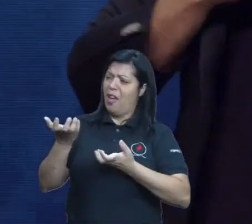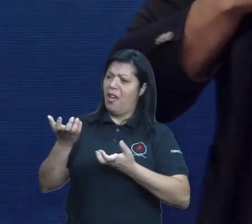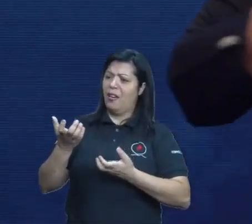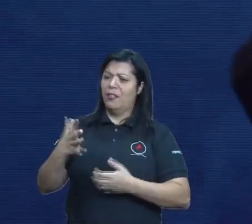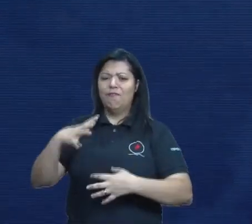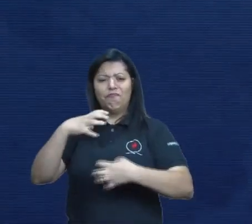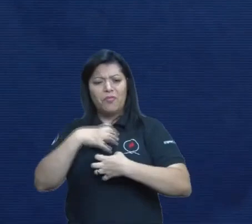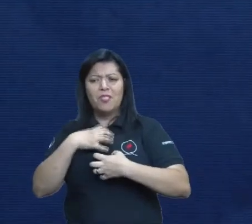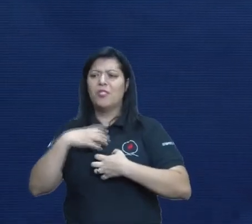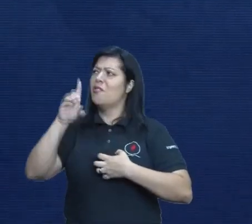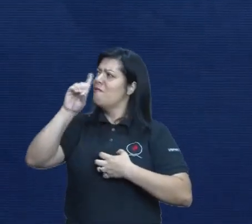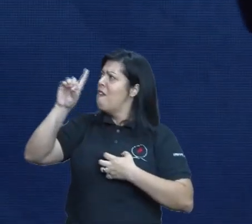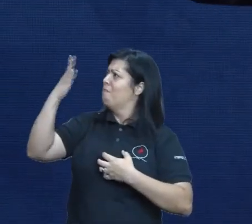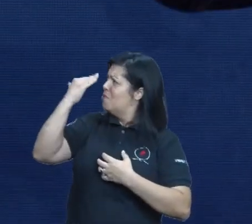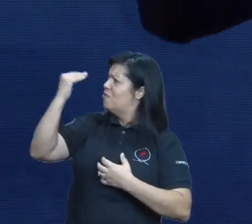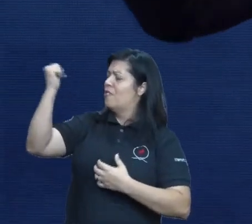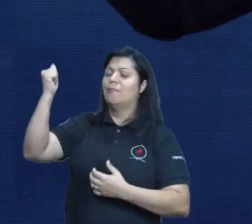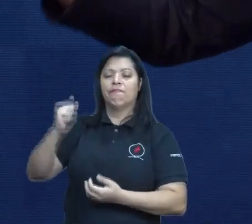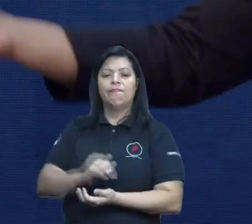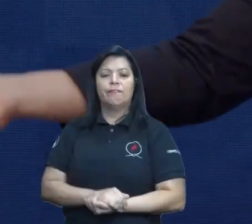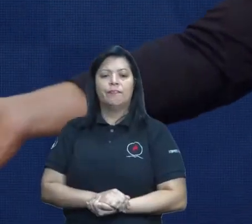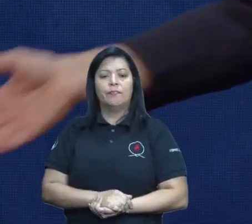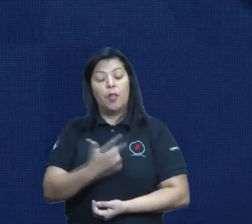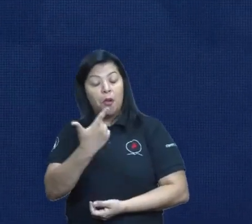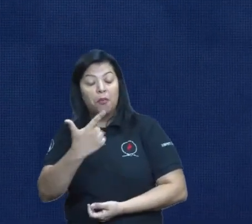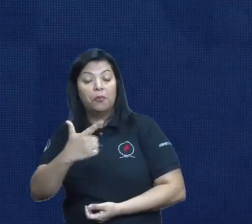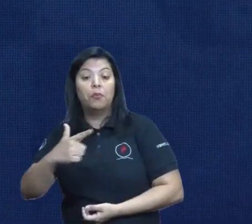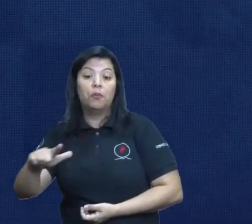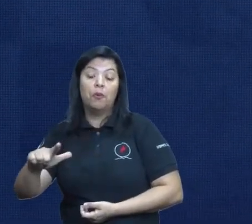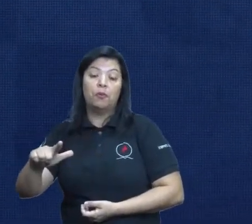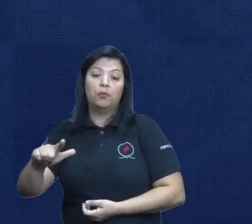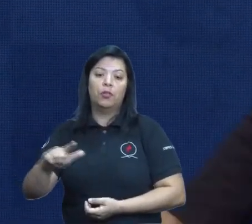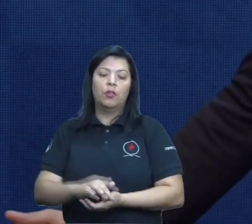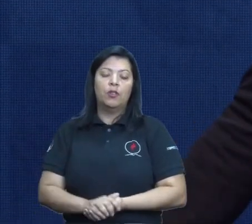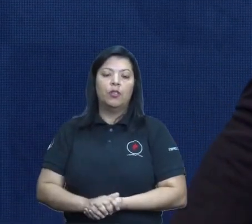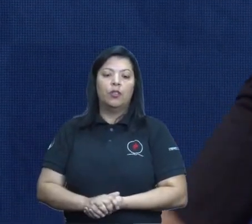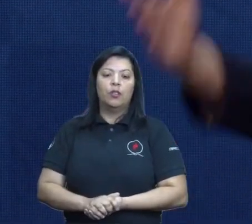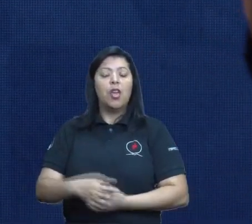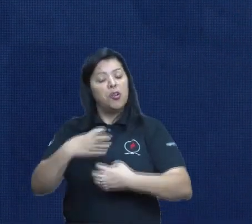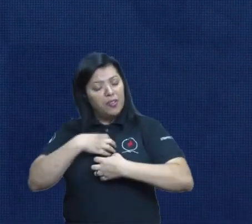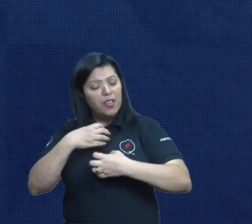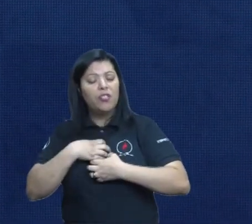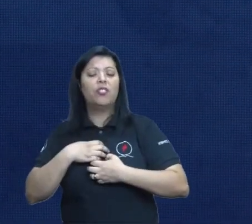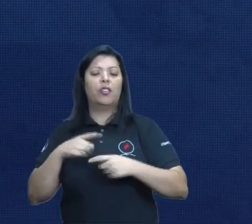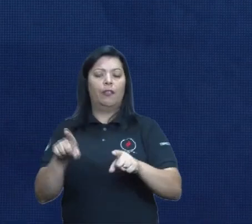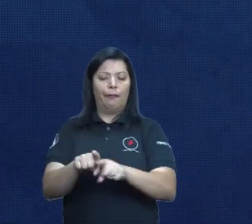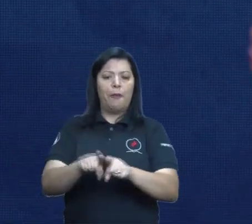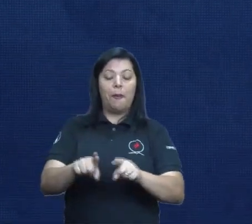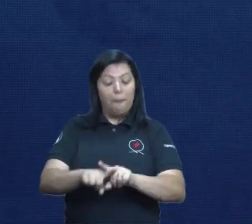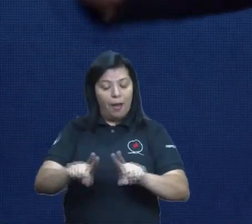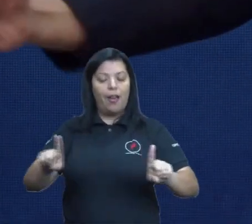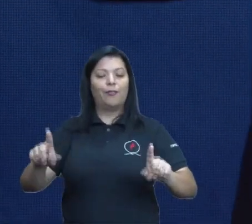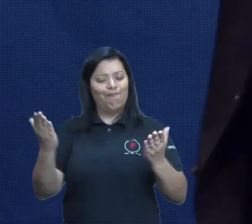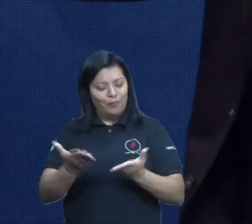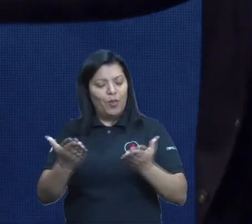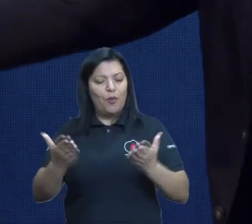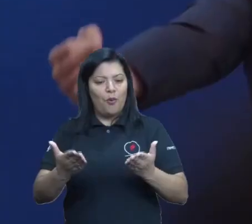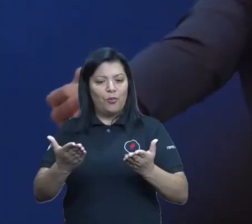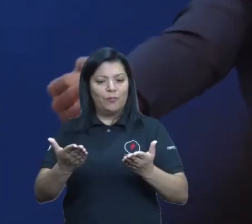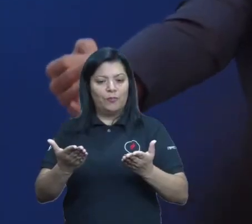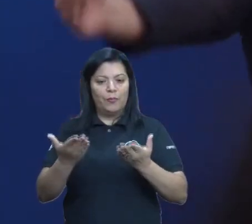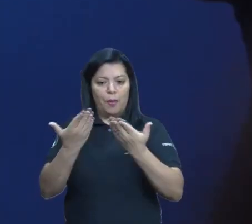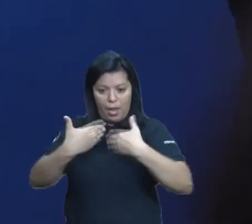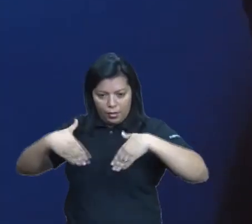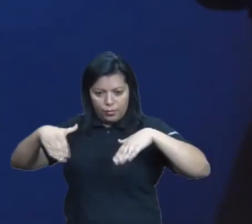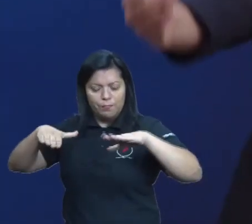me chamando outras vezes eu já senti também mas hoje não hoje eu me rendo a presença do